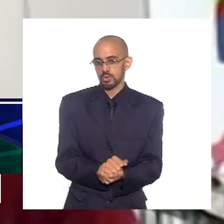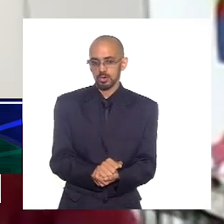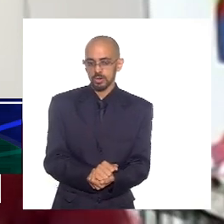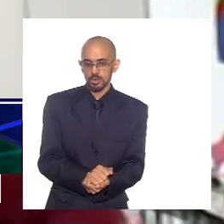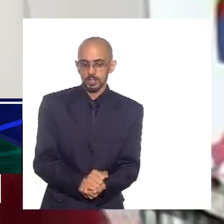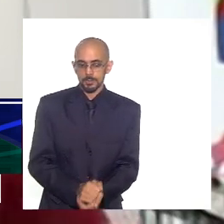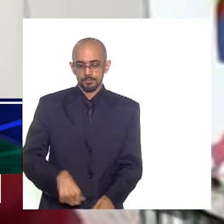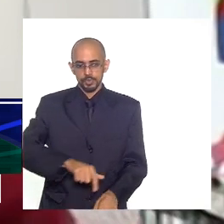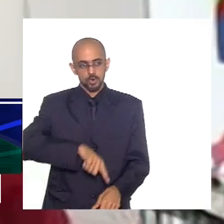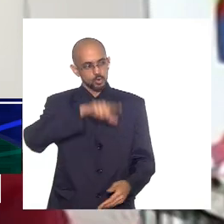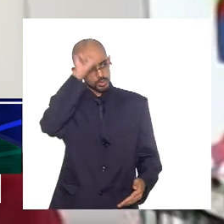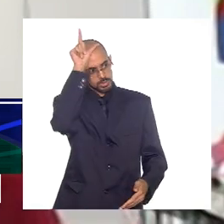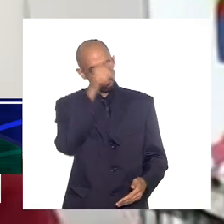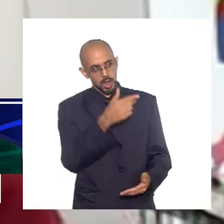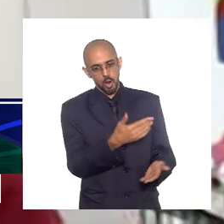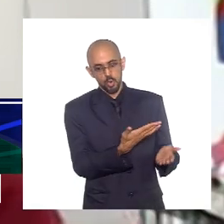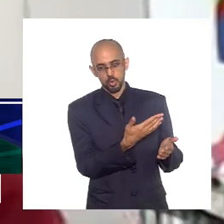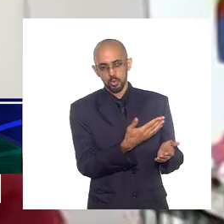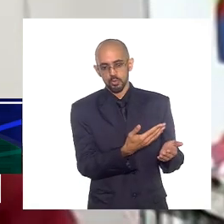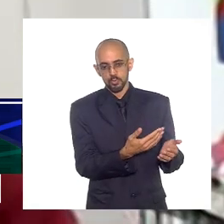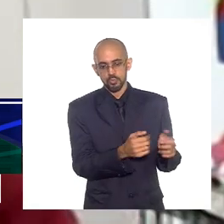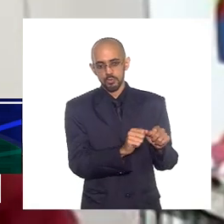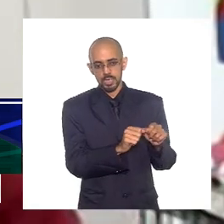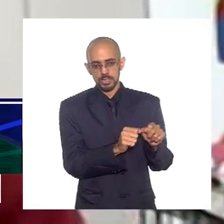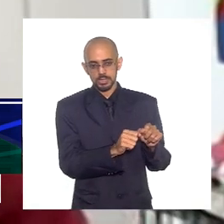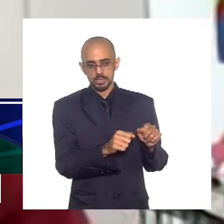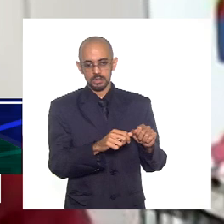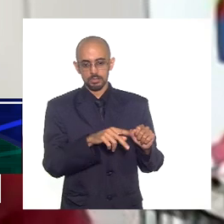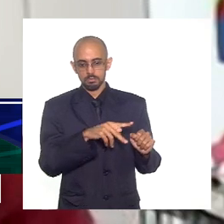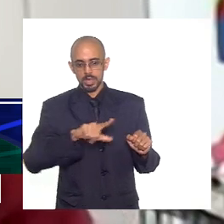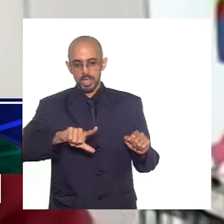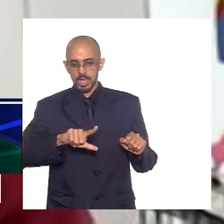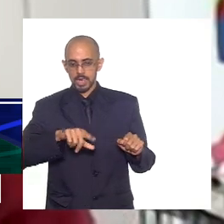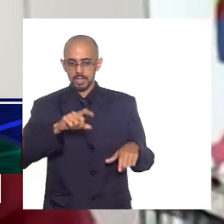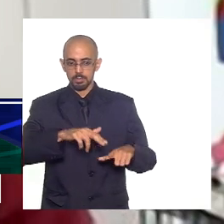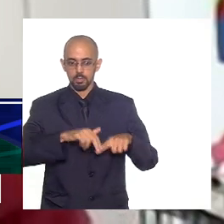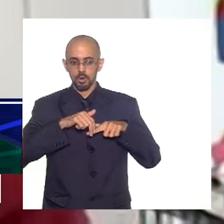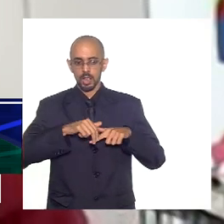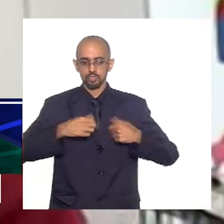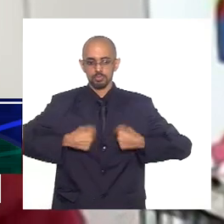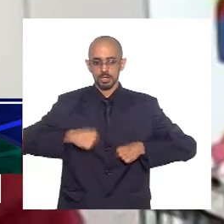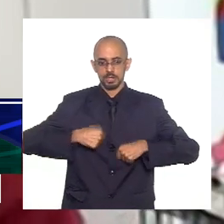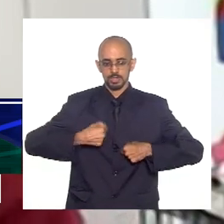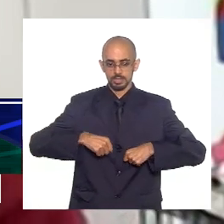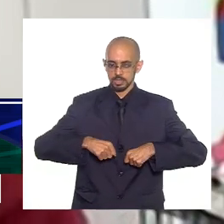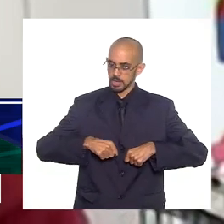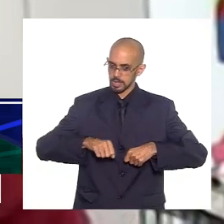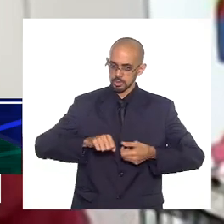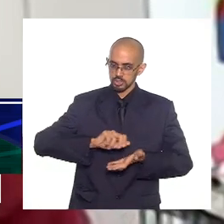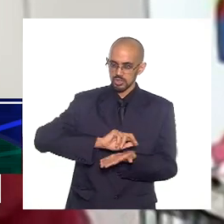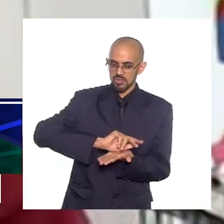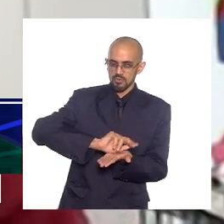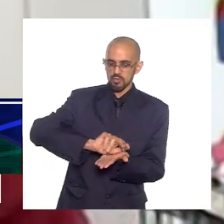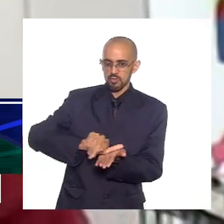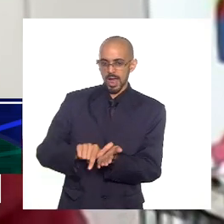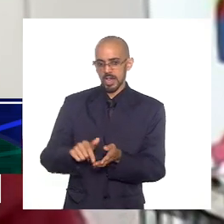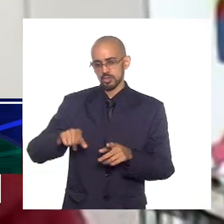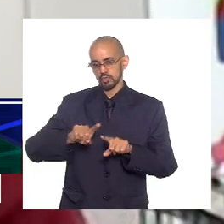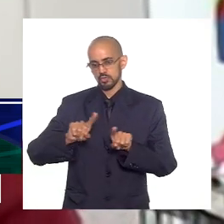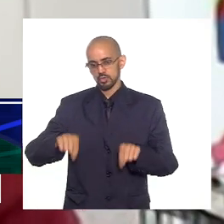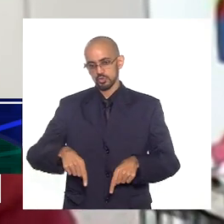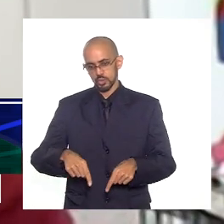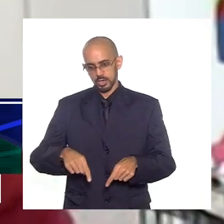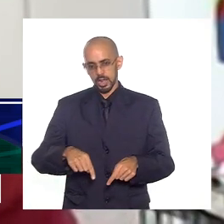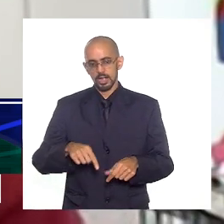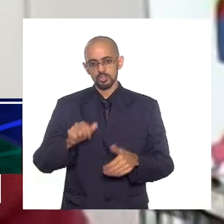O deputado Luiz Paulo colocou aqui, quando apresentou esse projeto, que foi uma demanda de muitos servidores que procuraram o